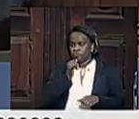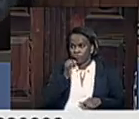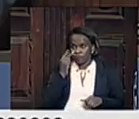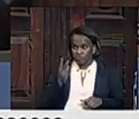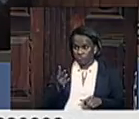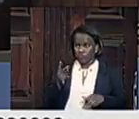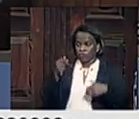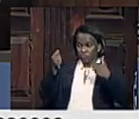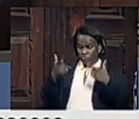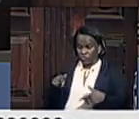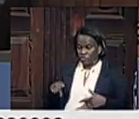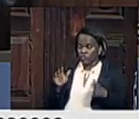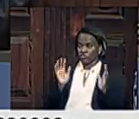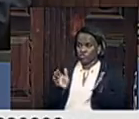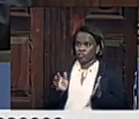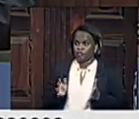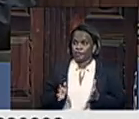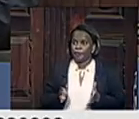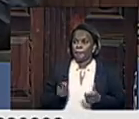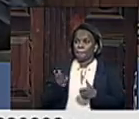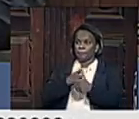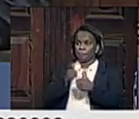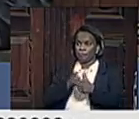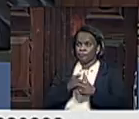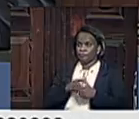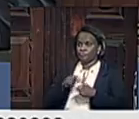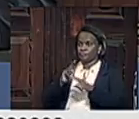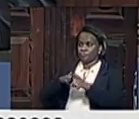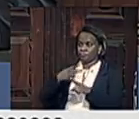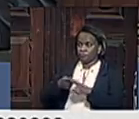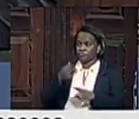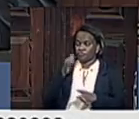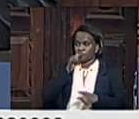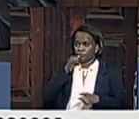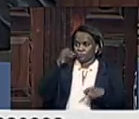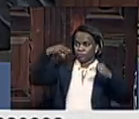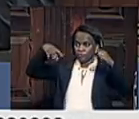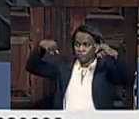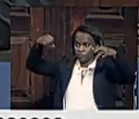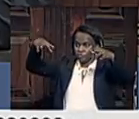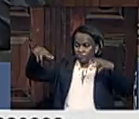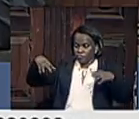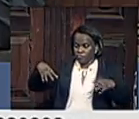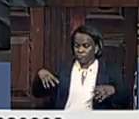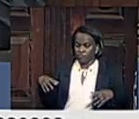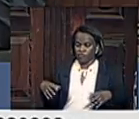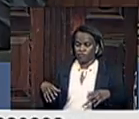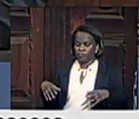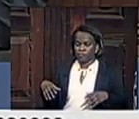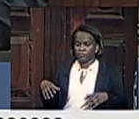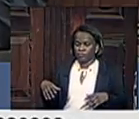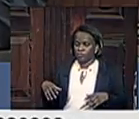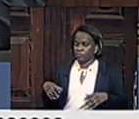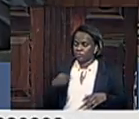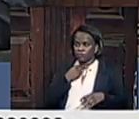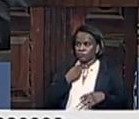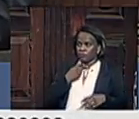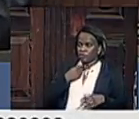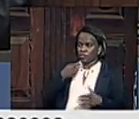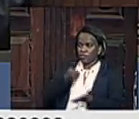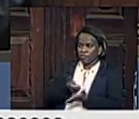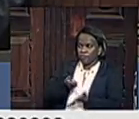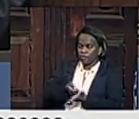que foram tratados aqui nessa tribuna. Primeiro, aumento de energia elétrica, senhor presidente. Não é razoável impor ao